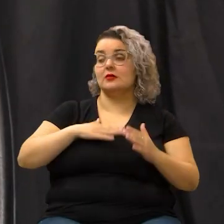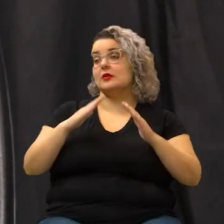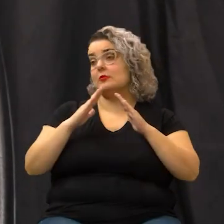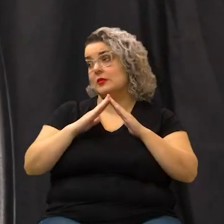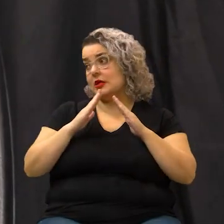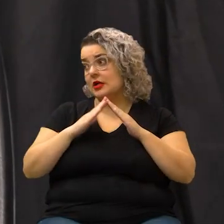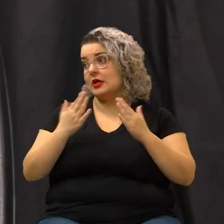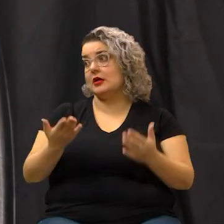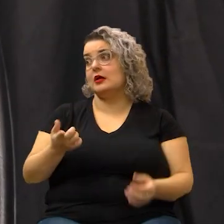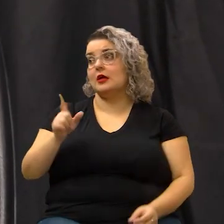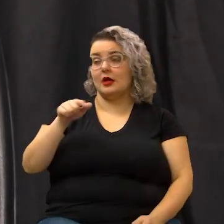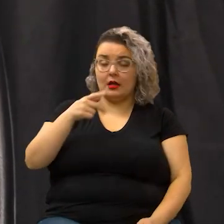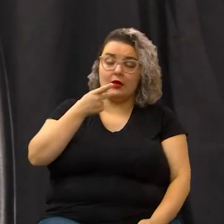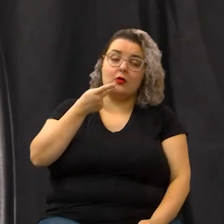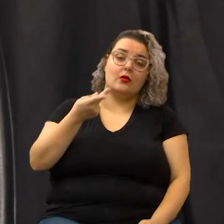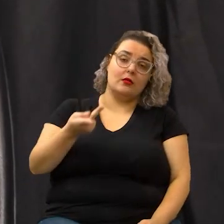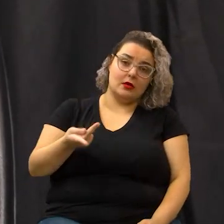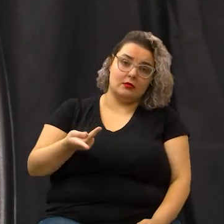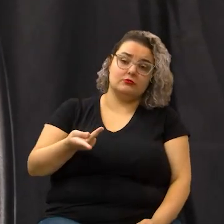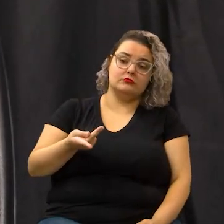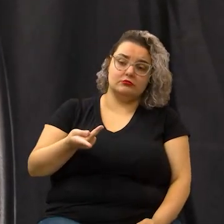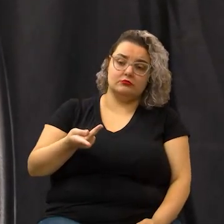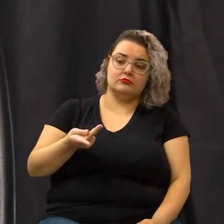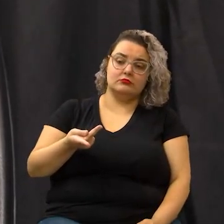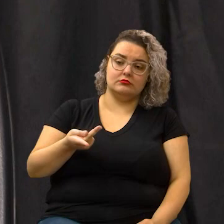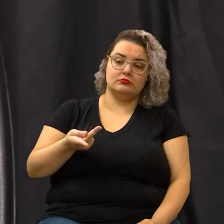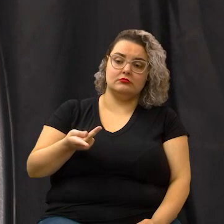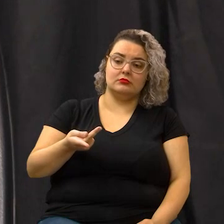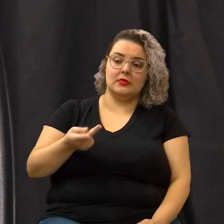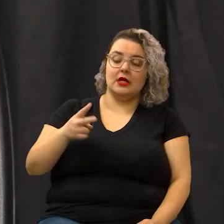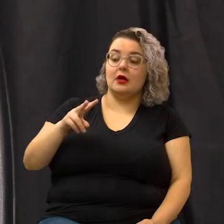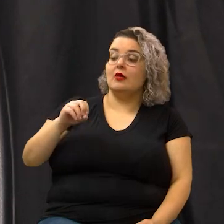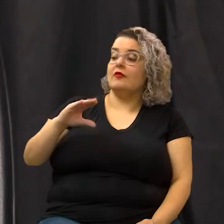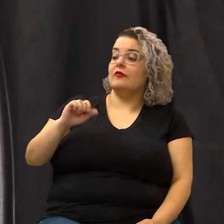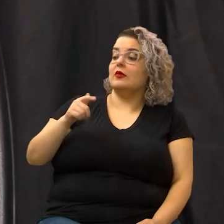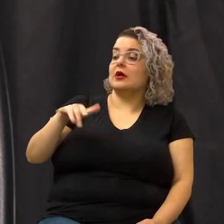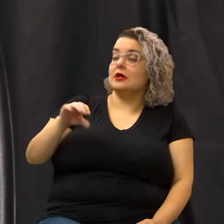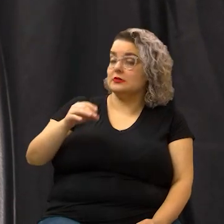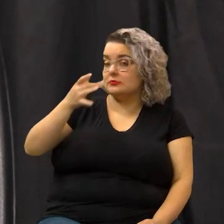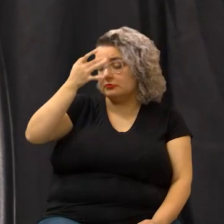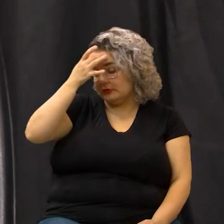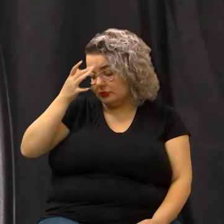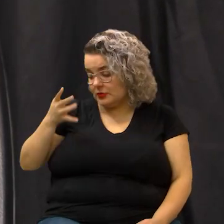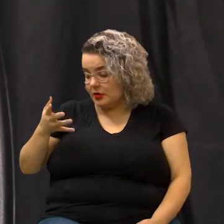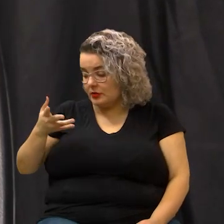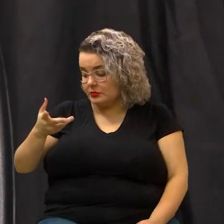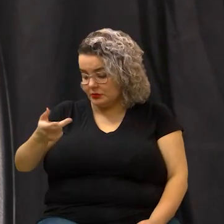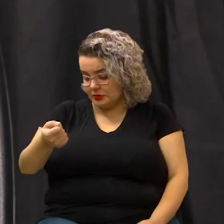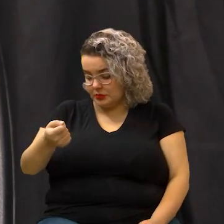essa estruturação da minha casa é o que eu falo. Essa vocação,